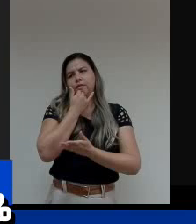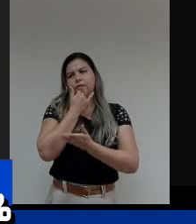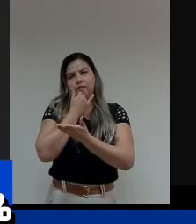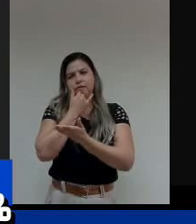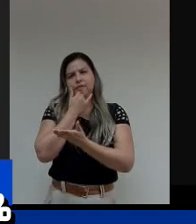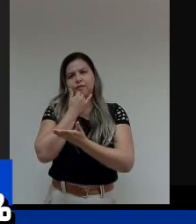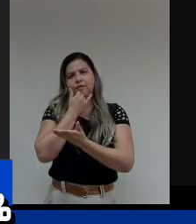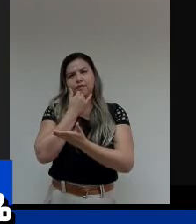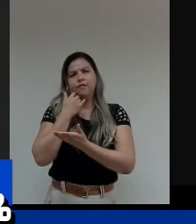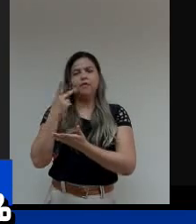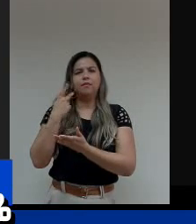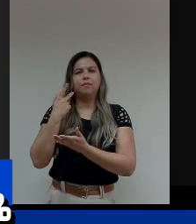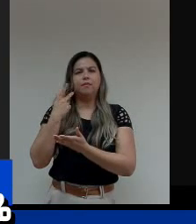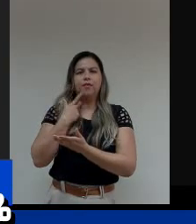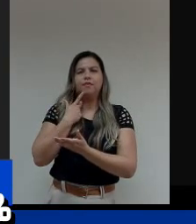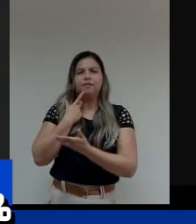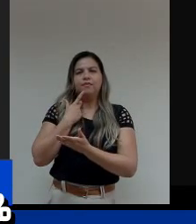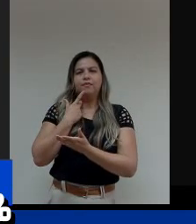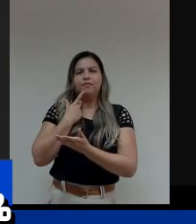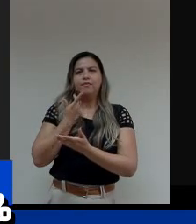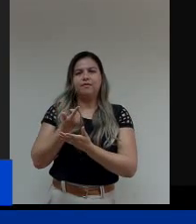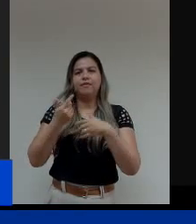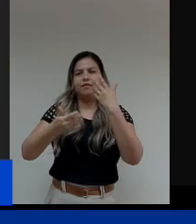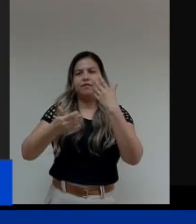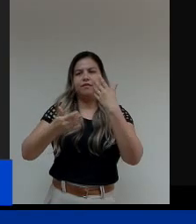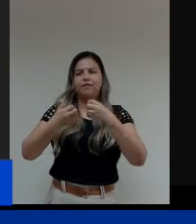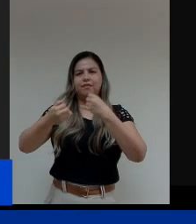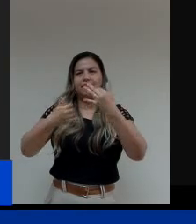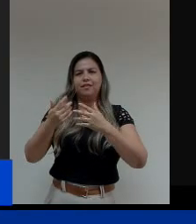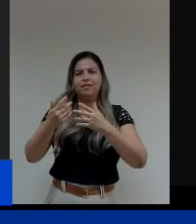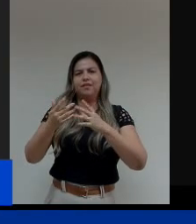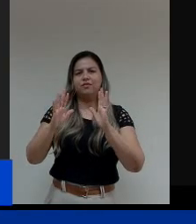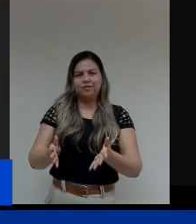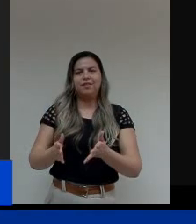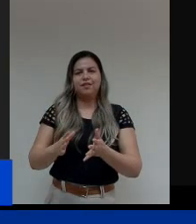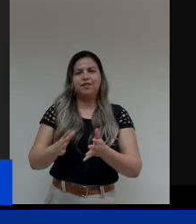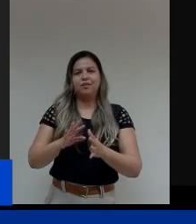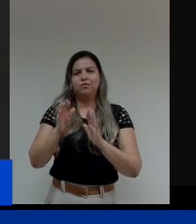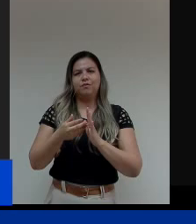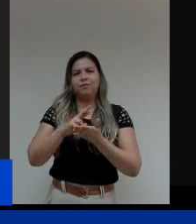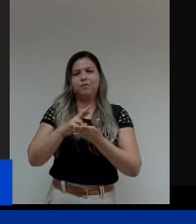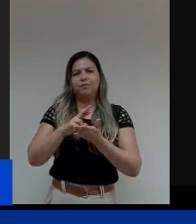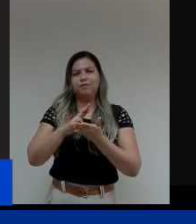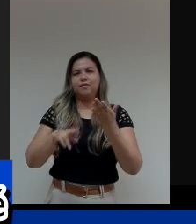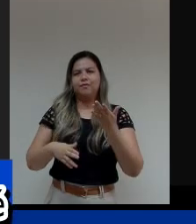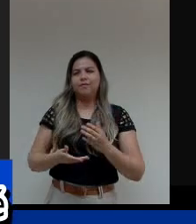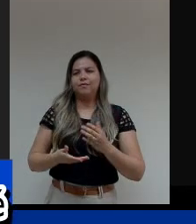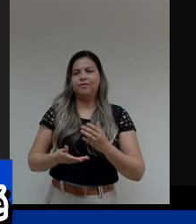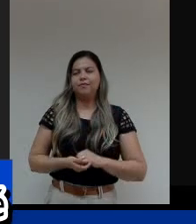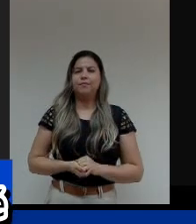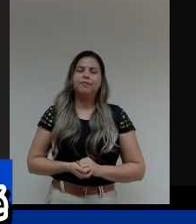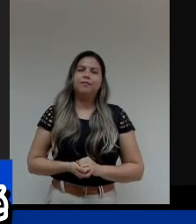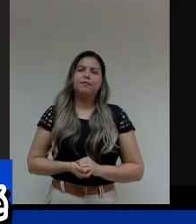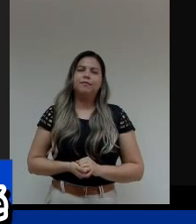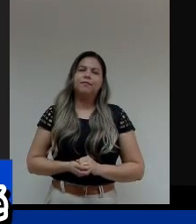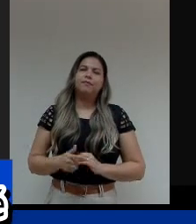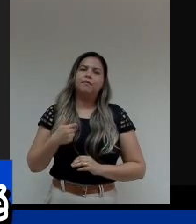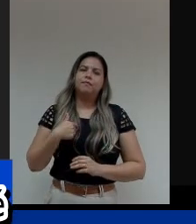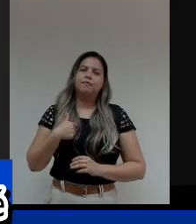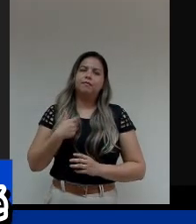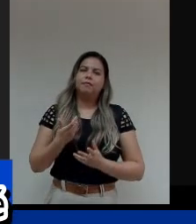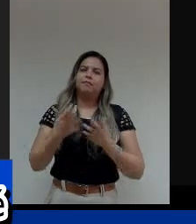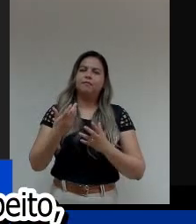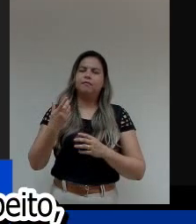que eu acabei esvaziando a fala dela aí, talvez, né? É o relatório, Excelência. Eu só quero confirmar, o